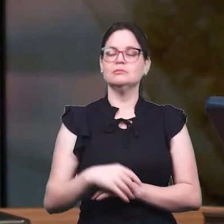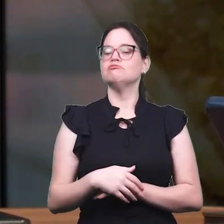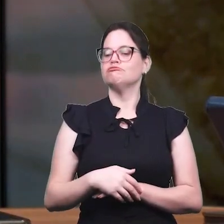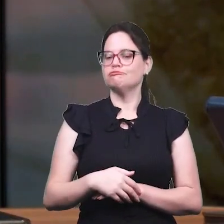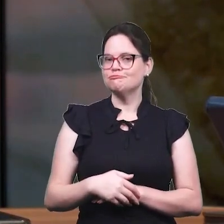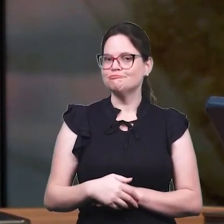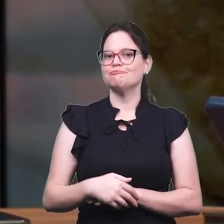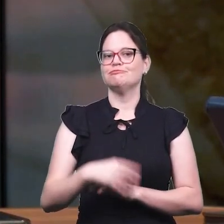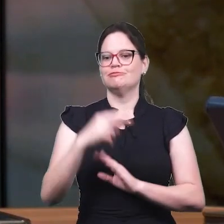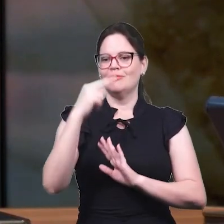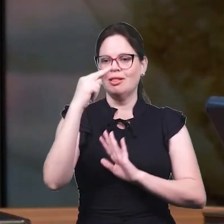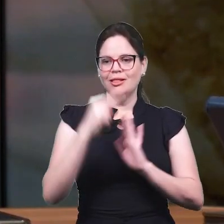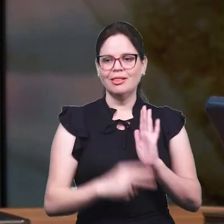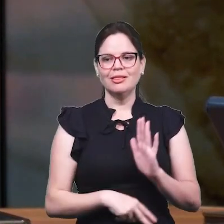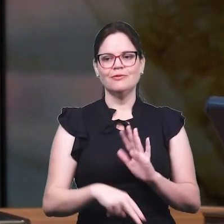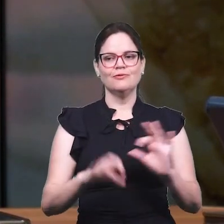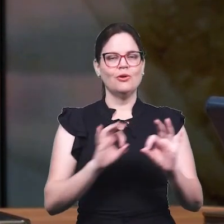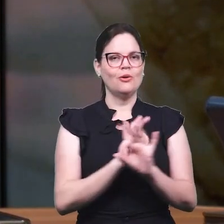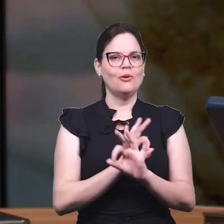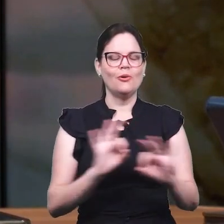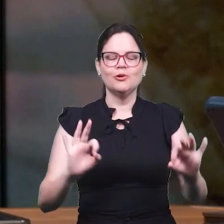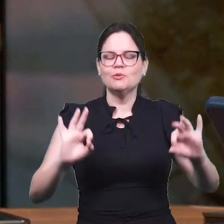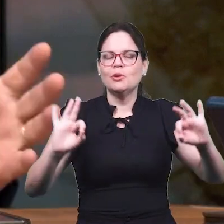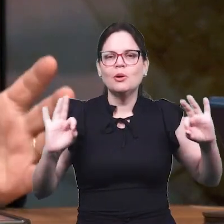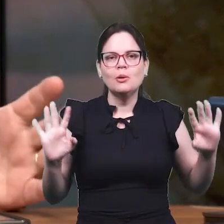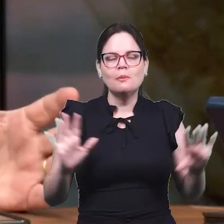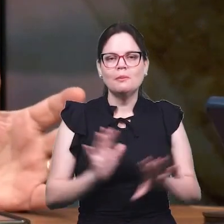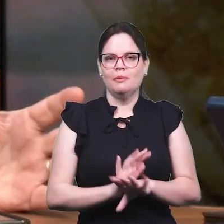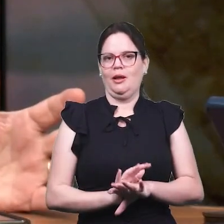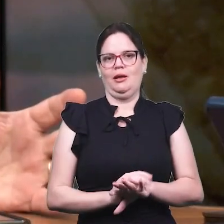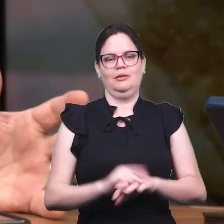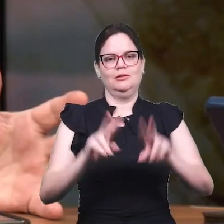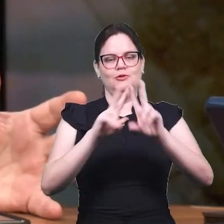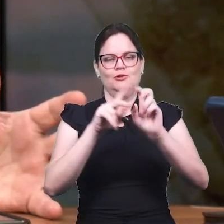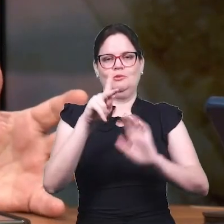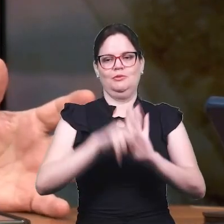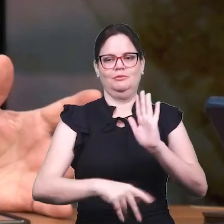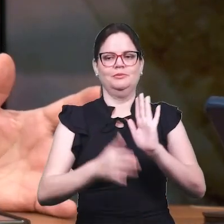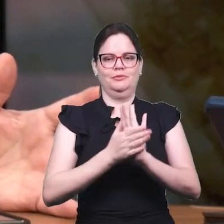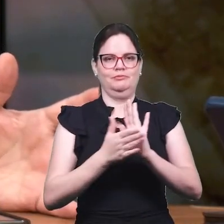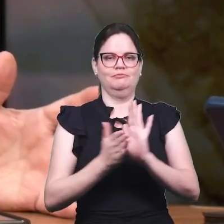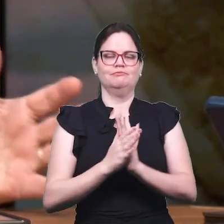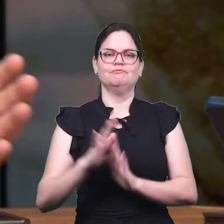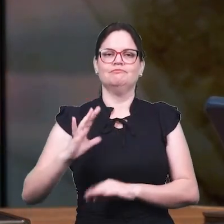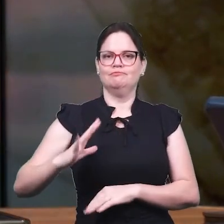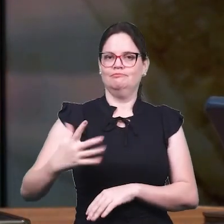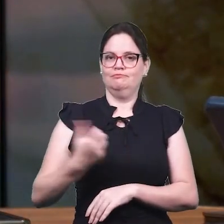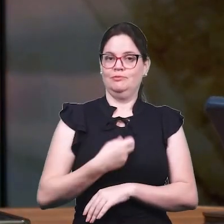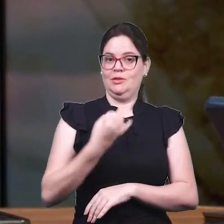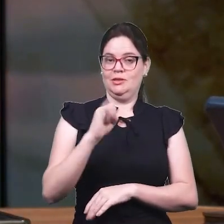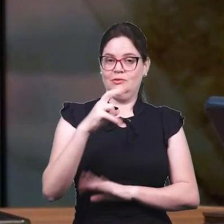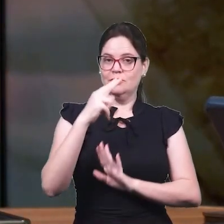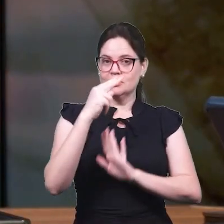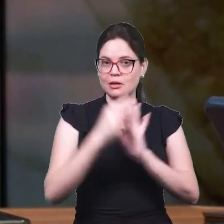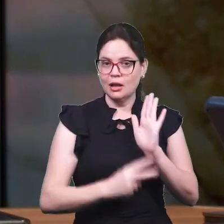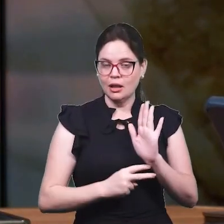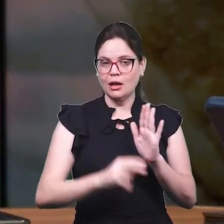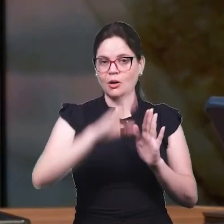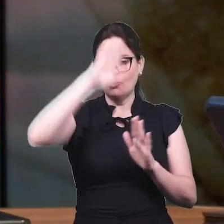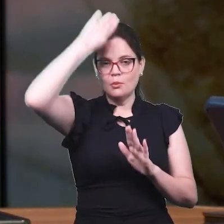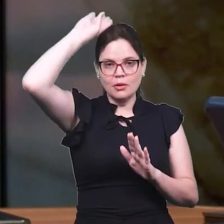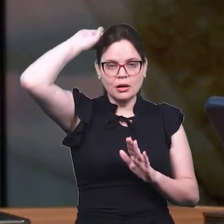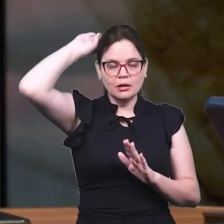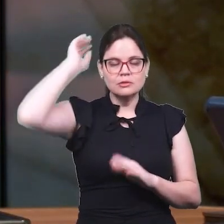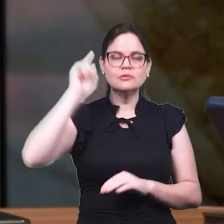carta muito completa quanto ao plano de salvação. A pessoa, lendo